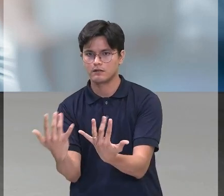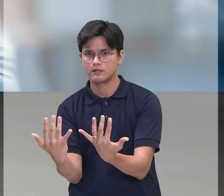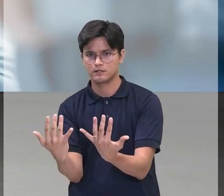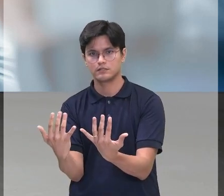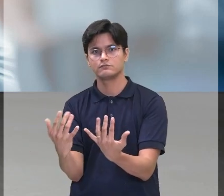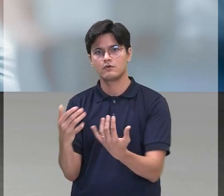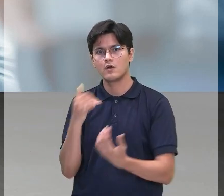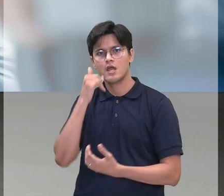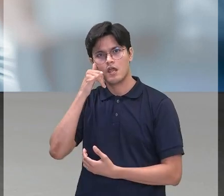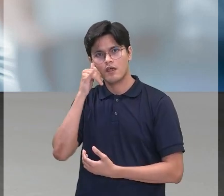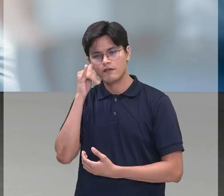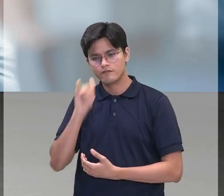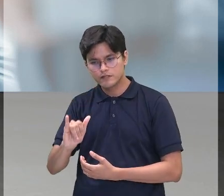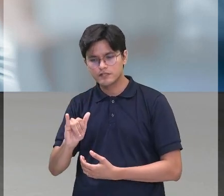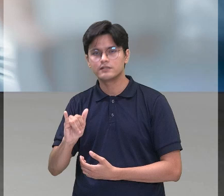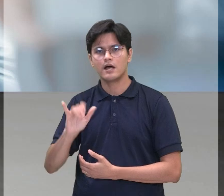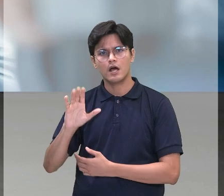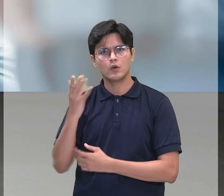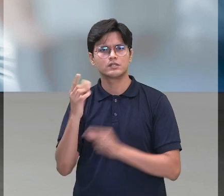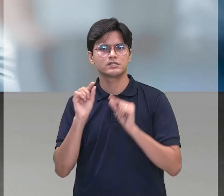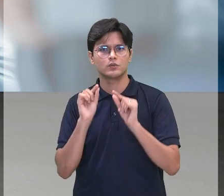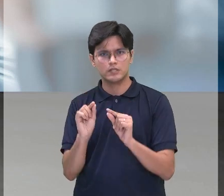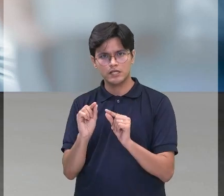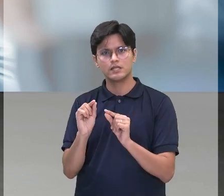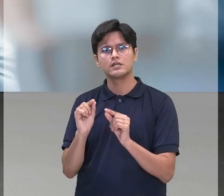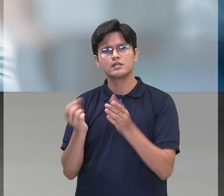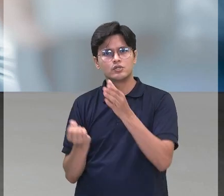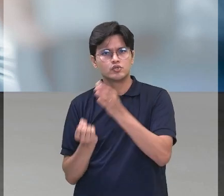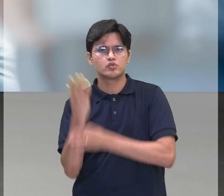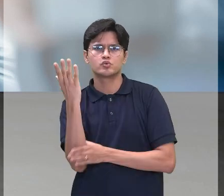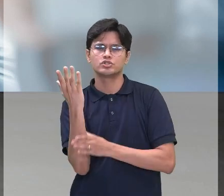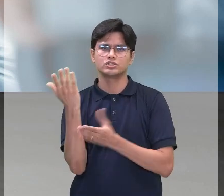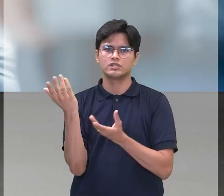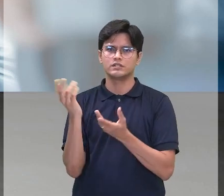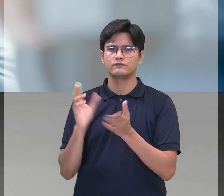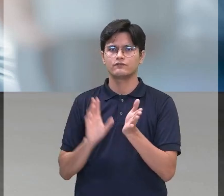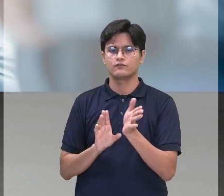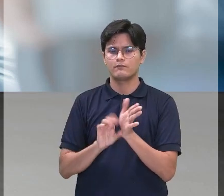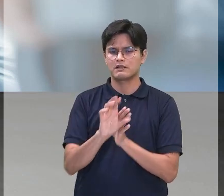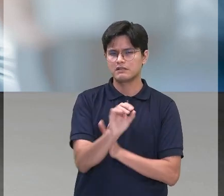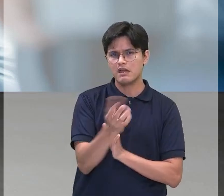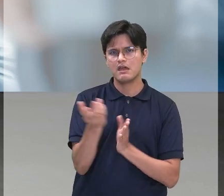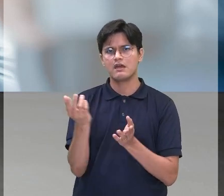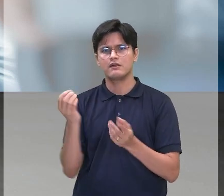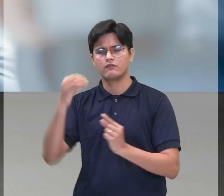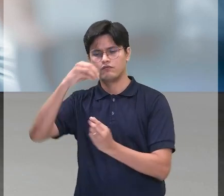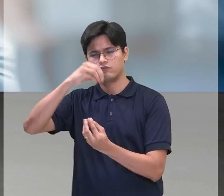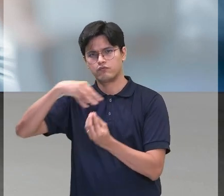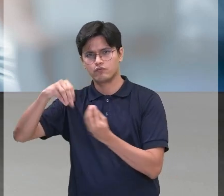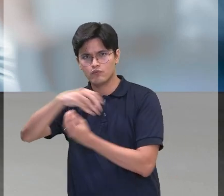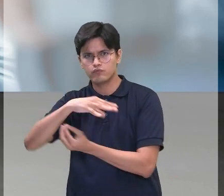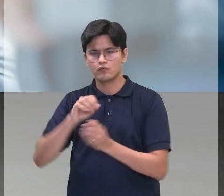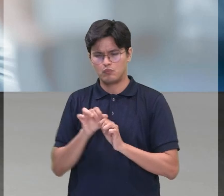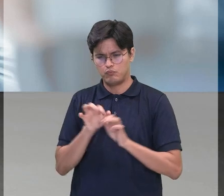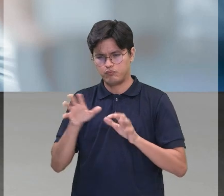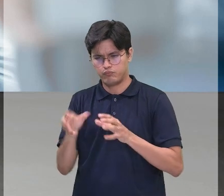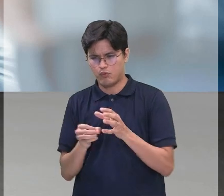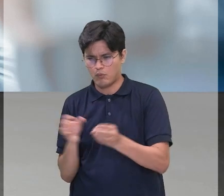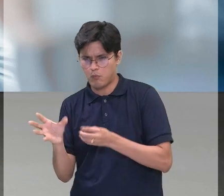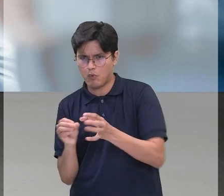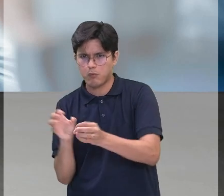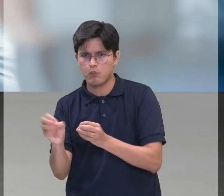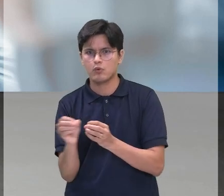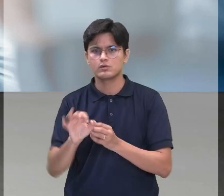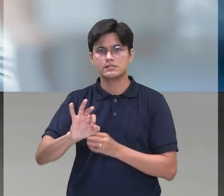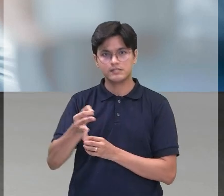que ela pegue uma praga, por exemplo, é necessário manipular geneticamente aquela planta para que aquela fruta